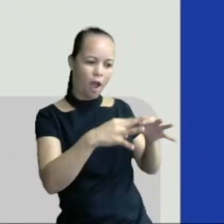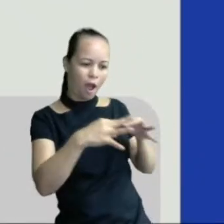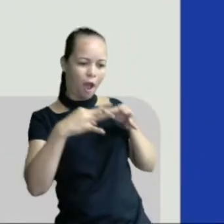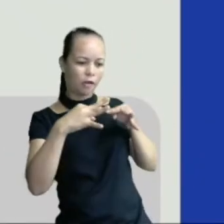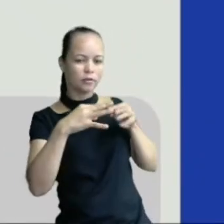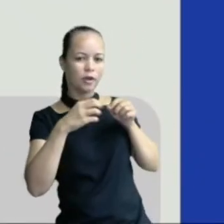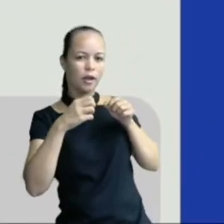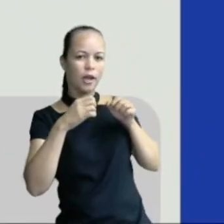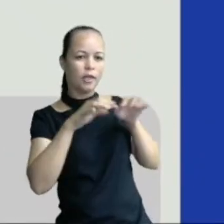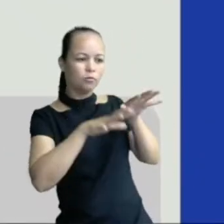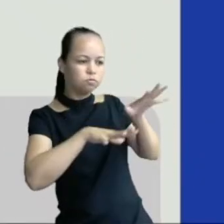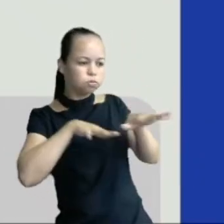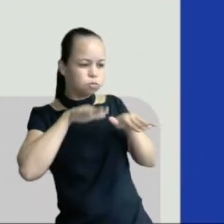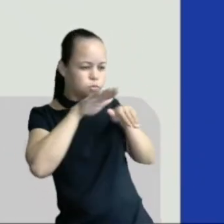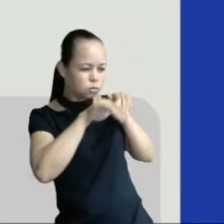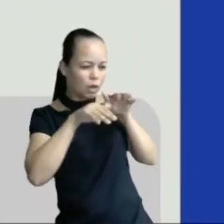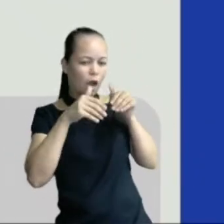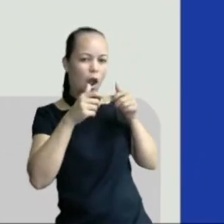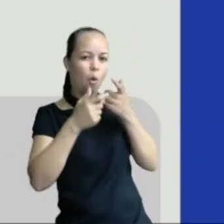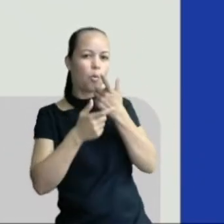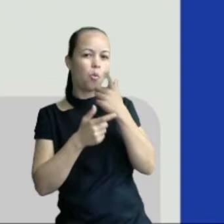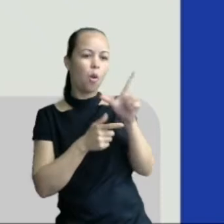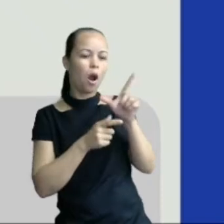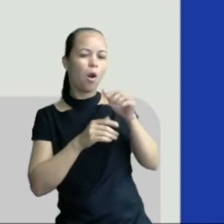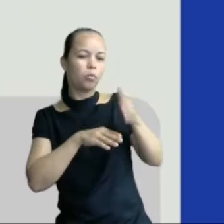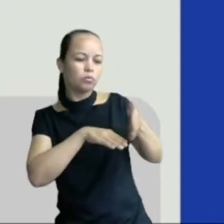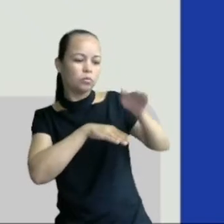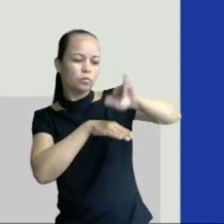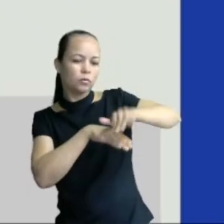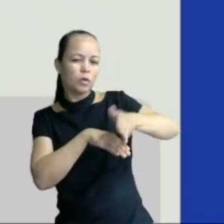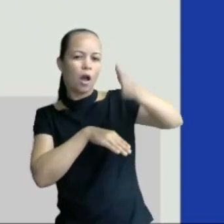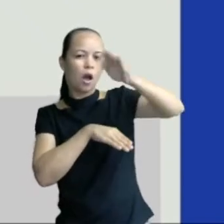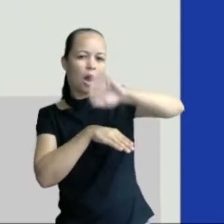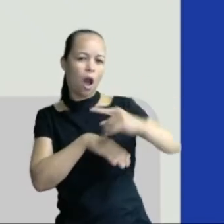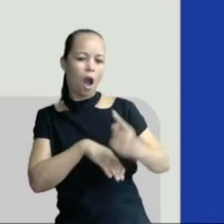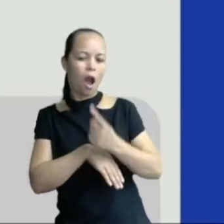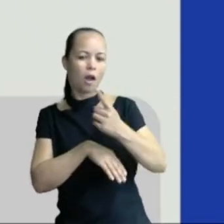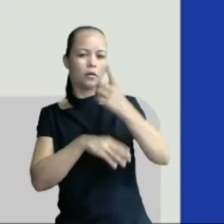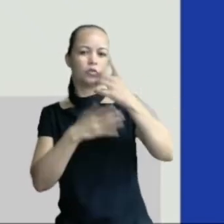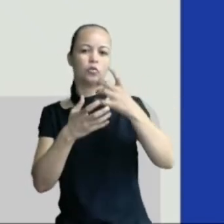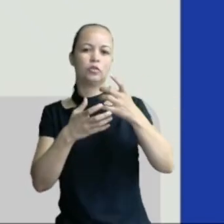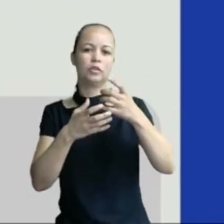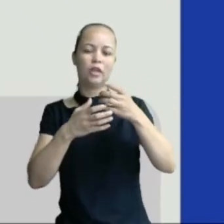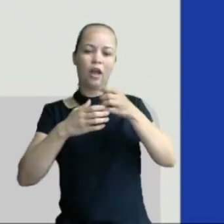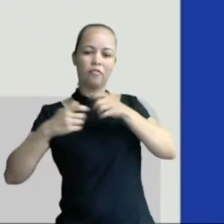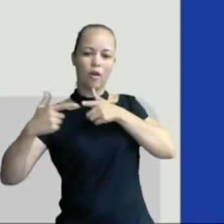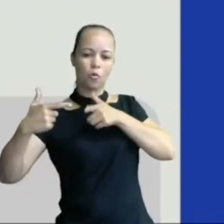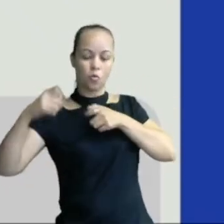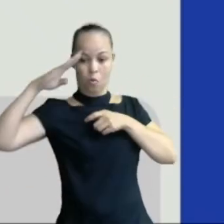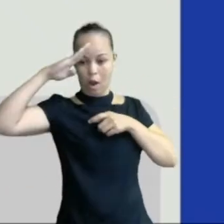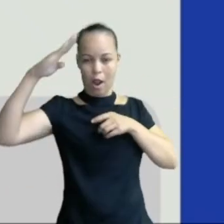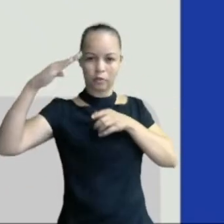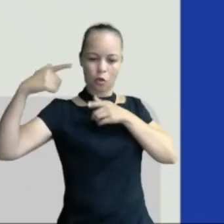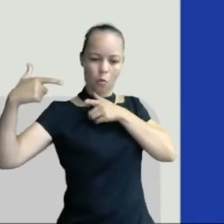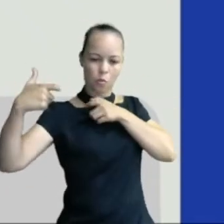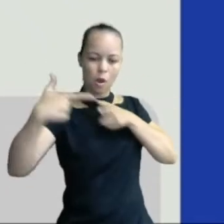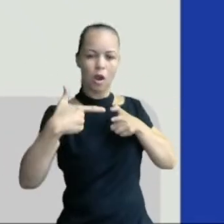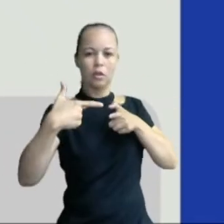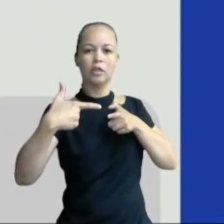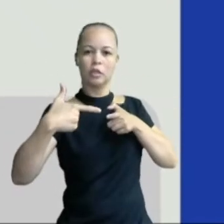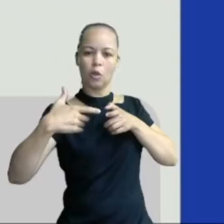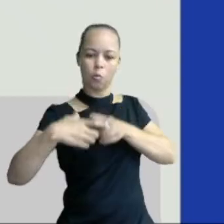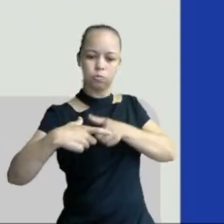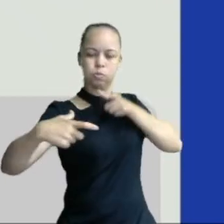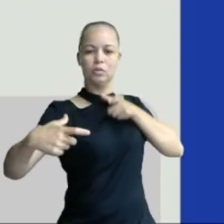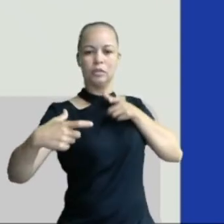em direção ao alto do monte, onde estava escondido o grosso da tropa, comandado por João Fernandes